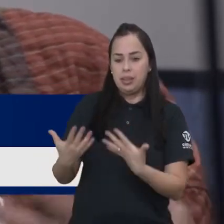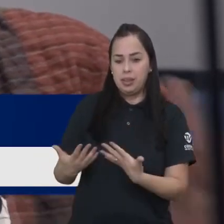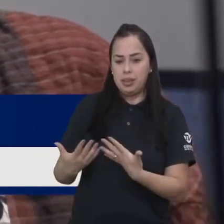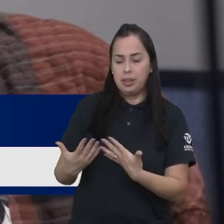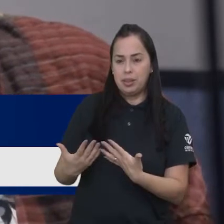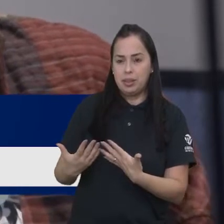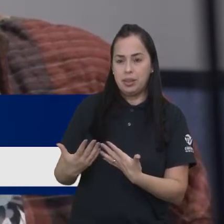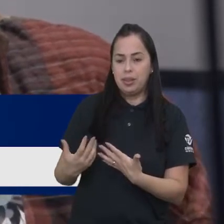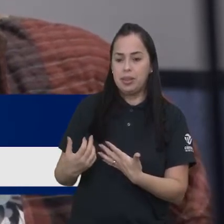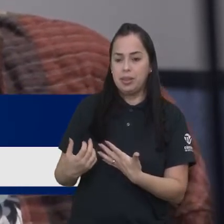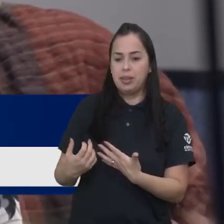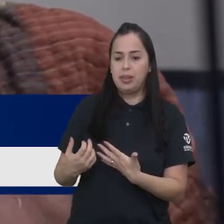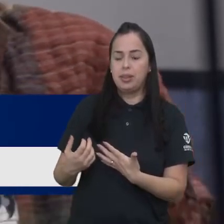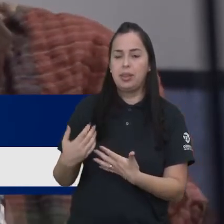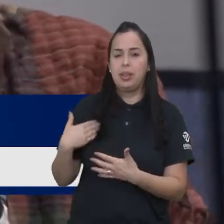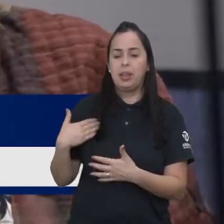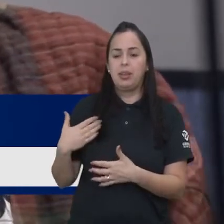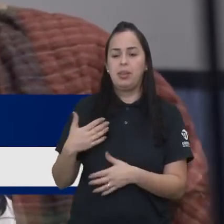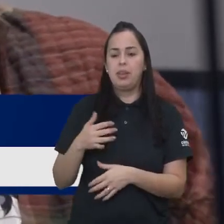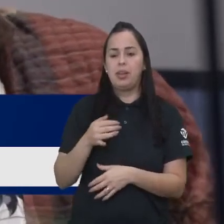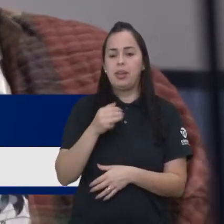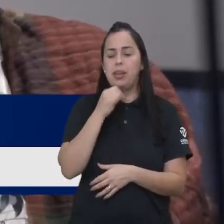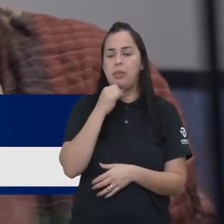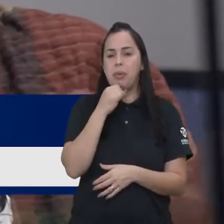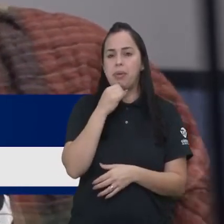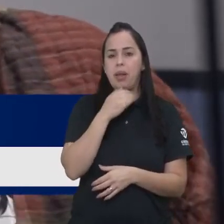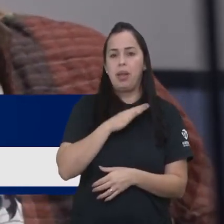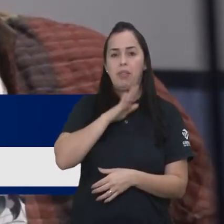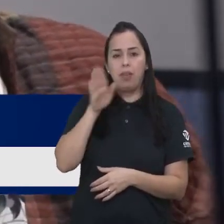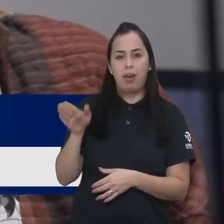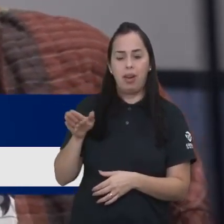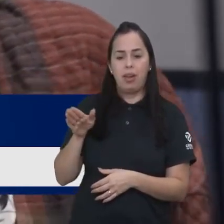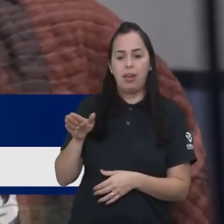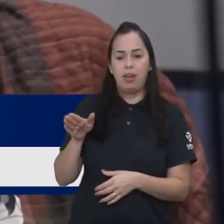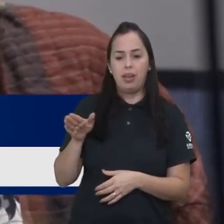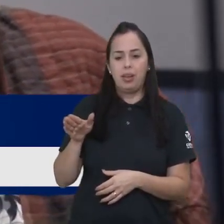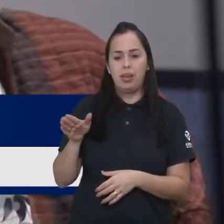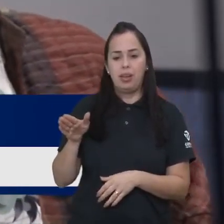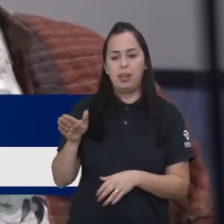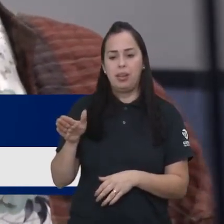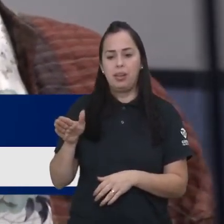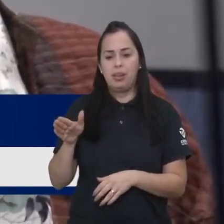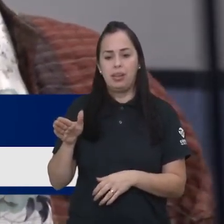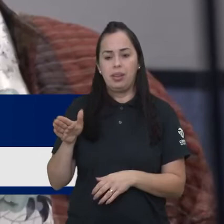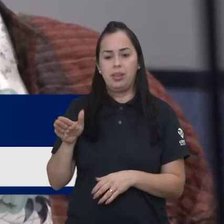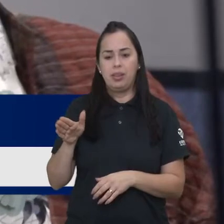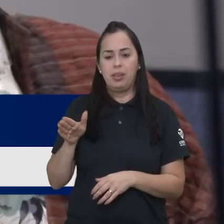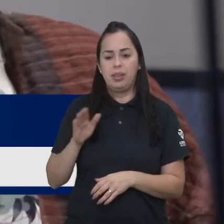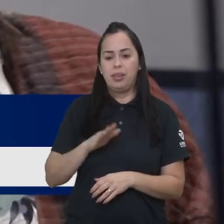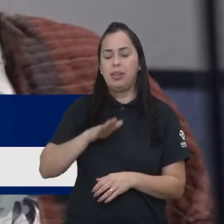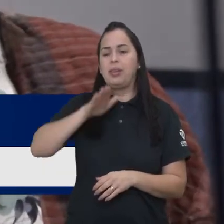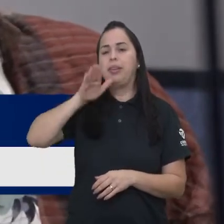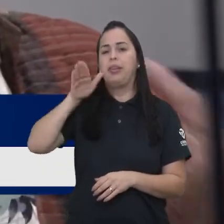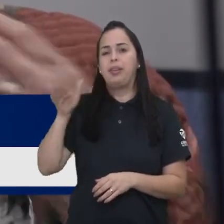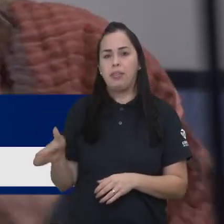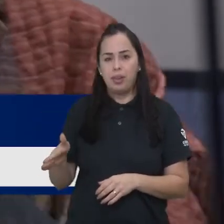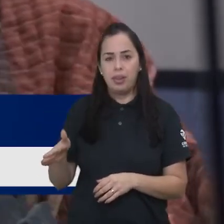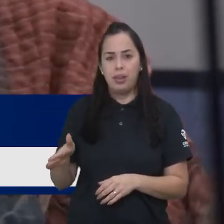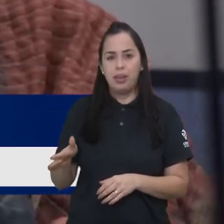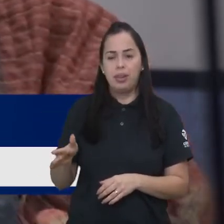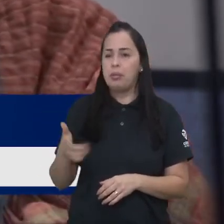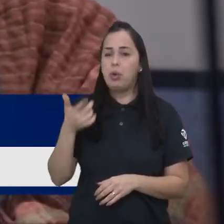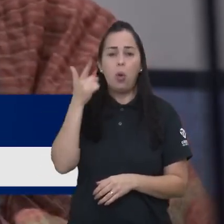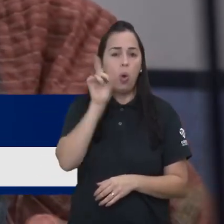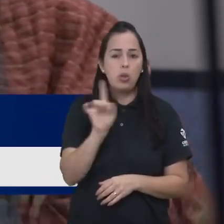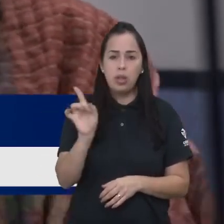até ajudar mais a gente, porque você vai lá, eu levo o TAC lá, sai com um. Sai com um, de vez em